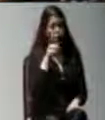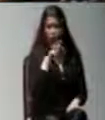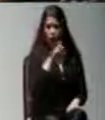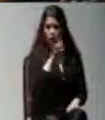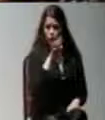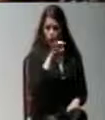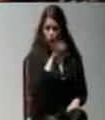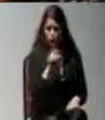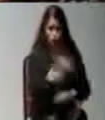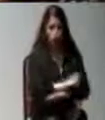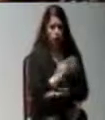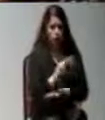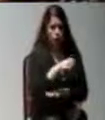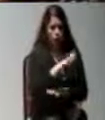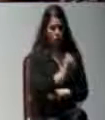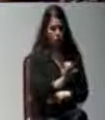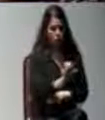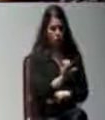março de 2000.